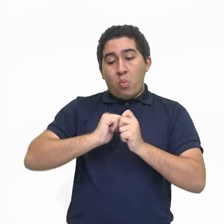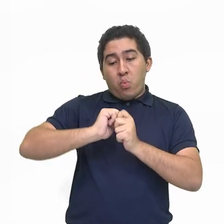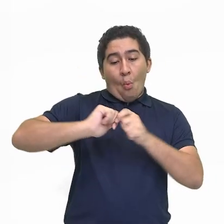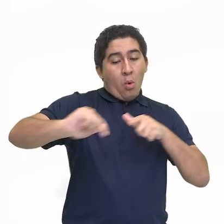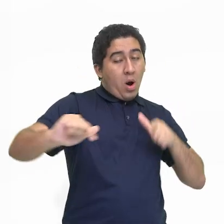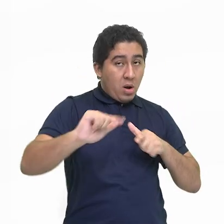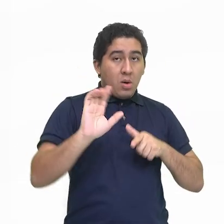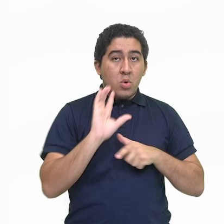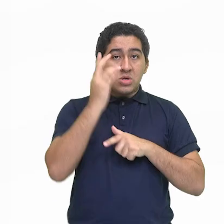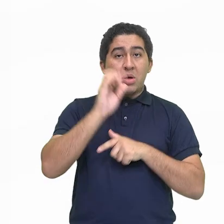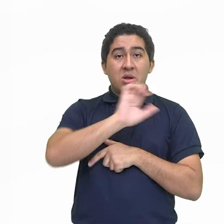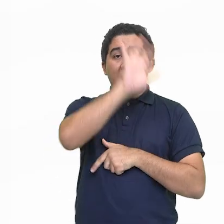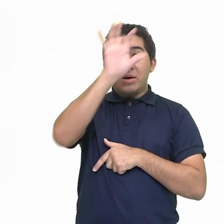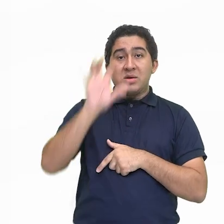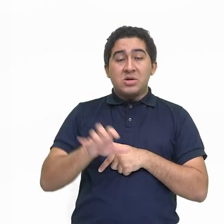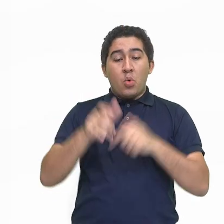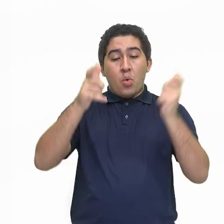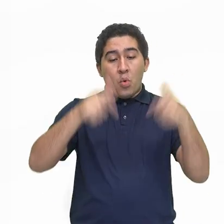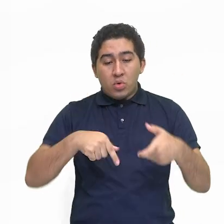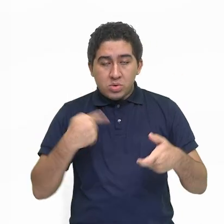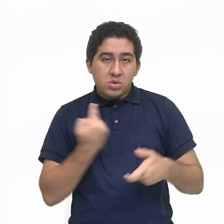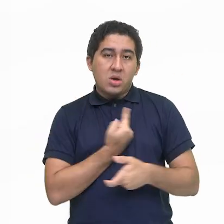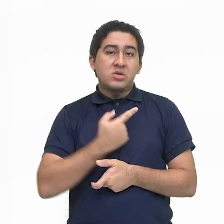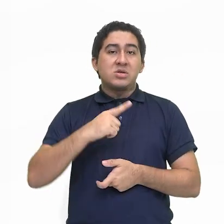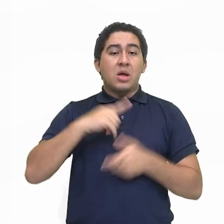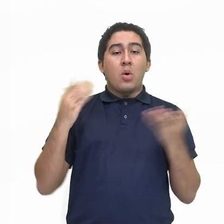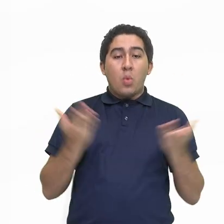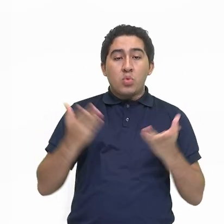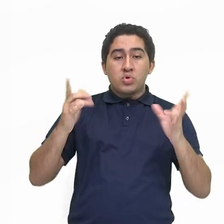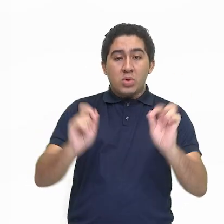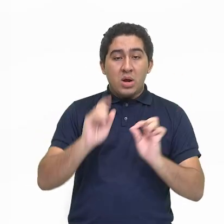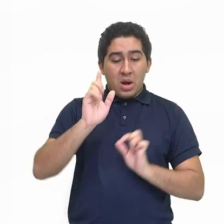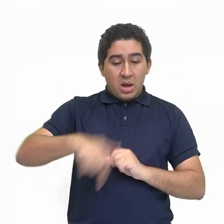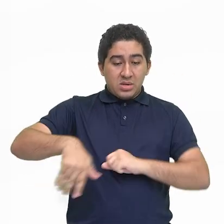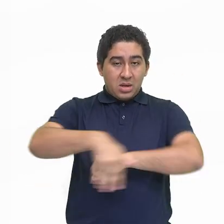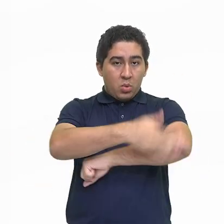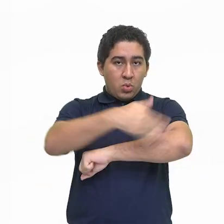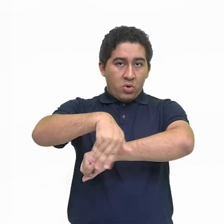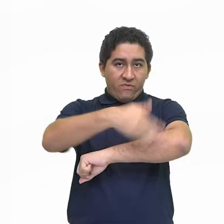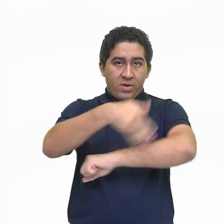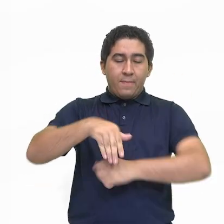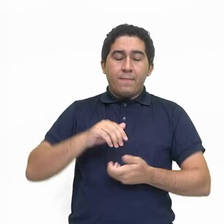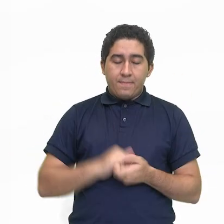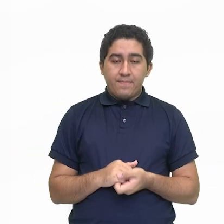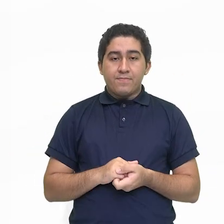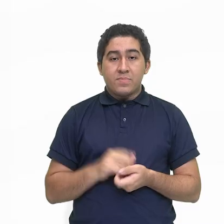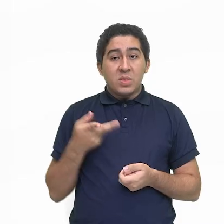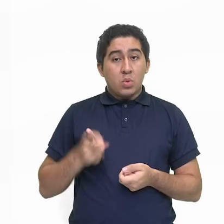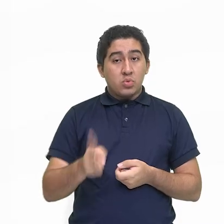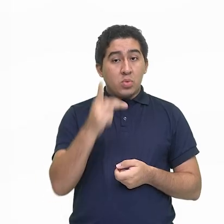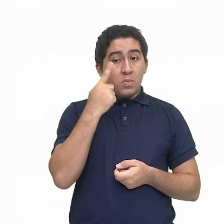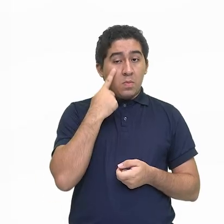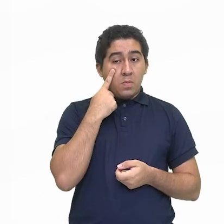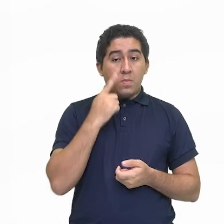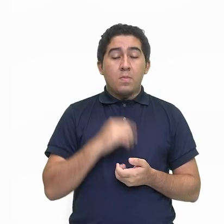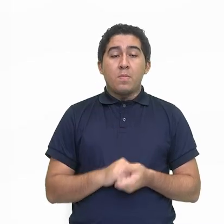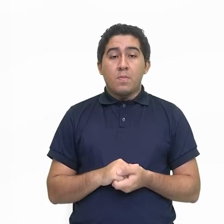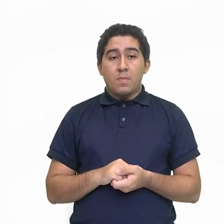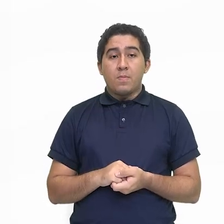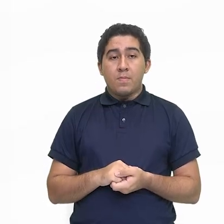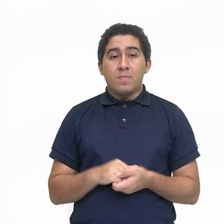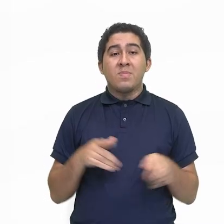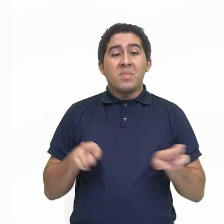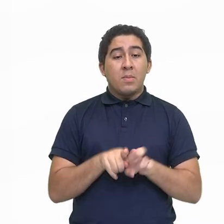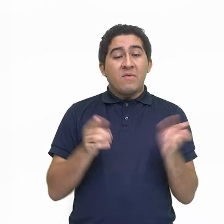na região onde a gente tem essa rodovia. Vamos adiante, vamos lá? E